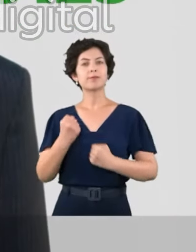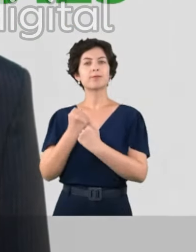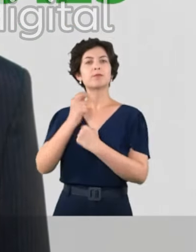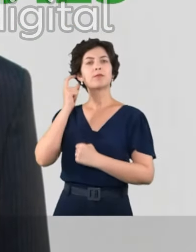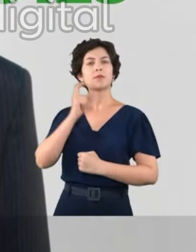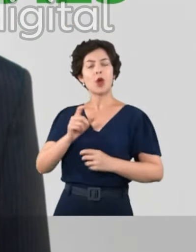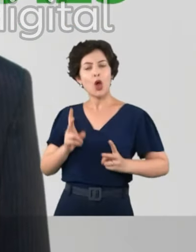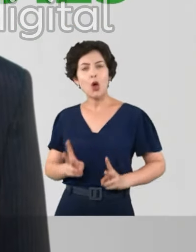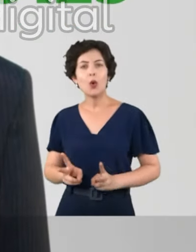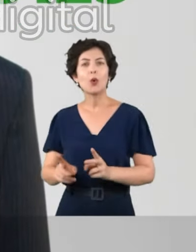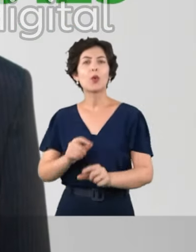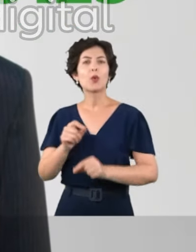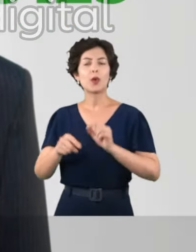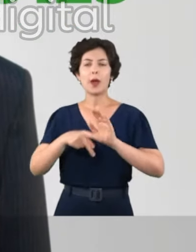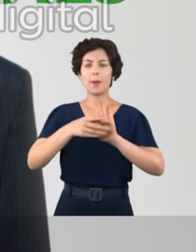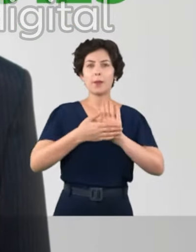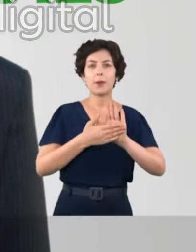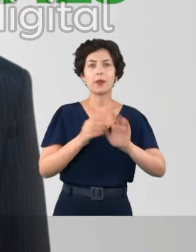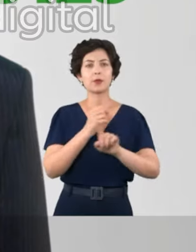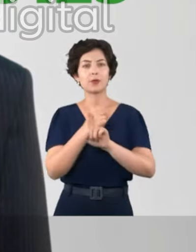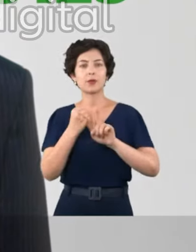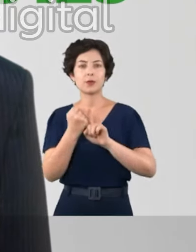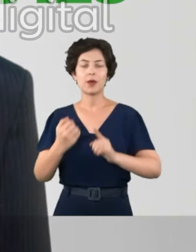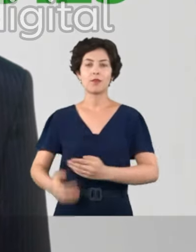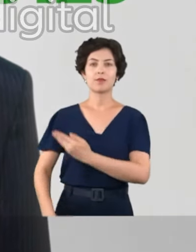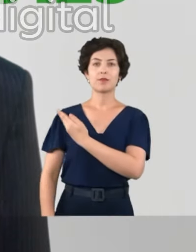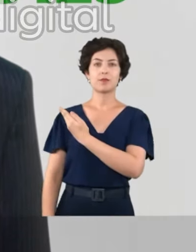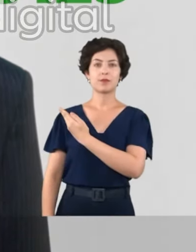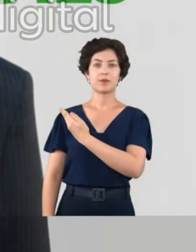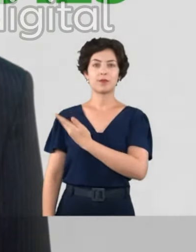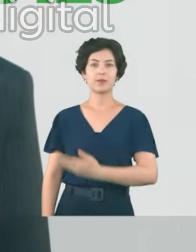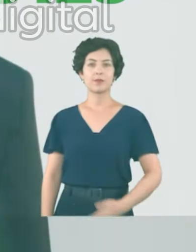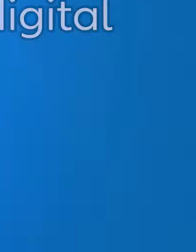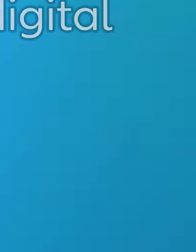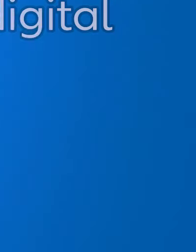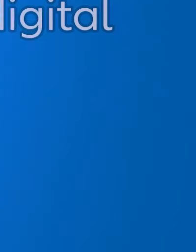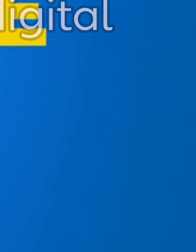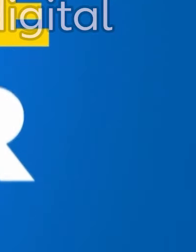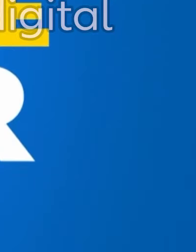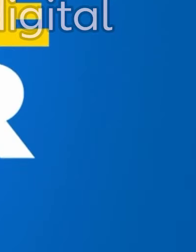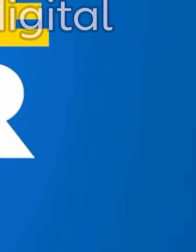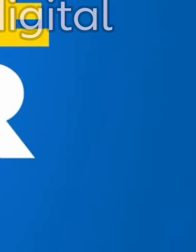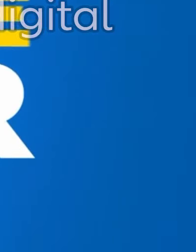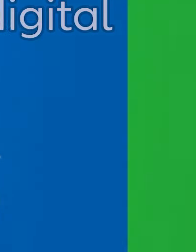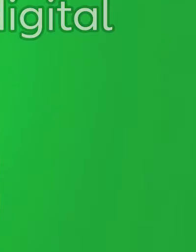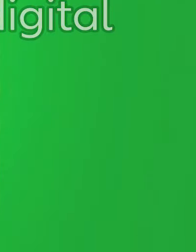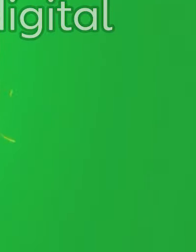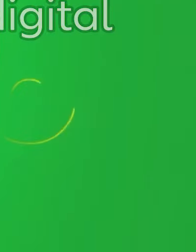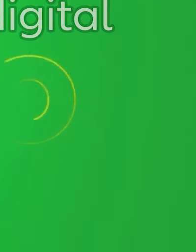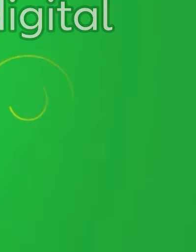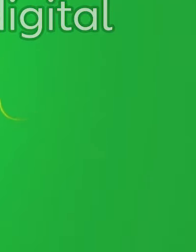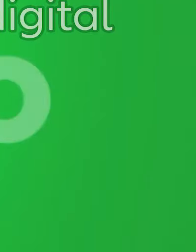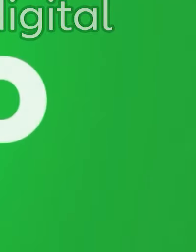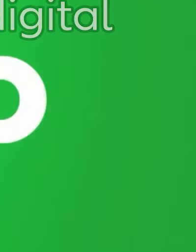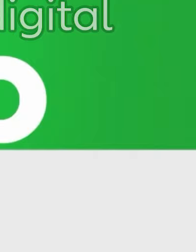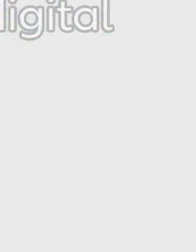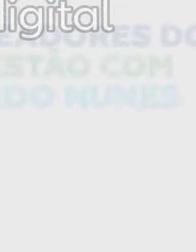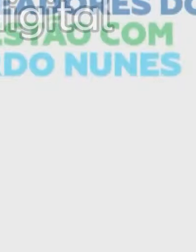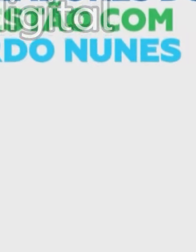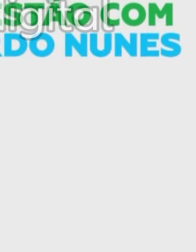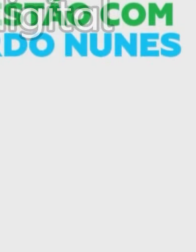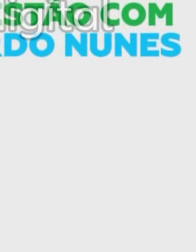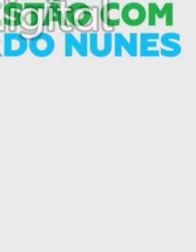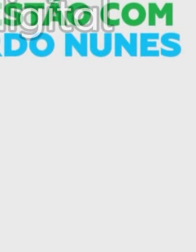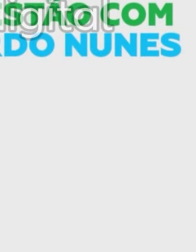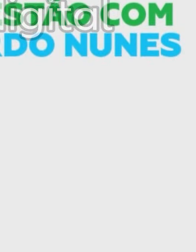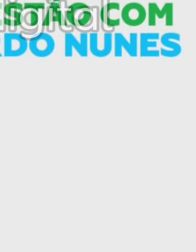com o Ricardo Nunes para dar continuidade a projeto social. Aina 25-125. Isso não pode parar. Isso é caminho seguro.